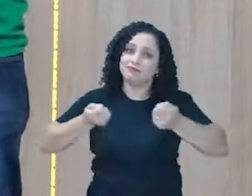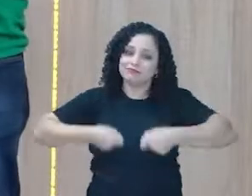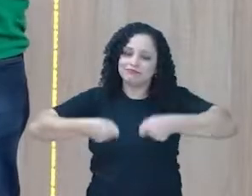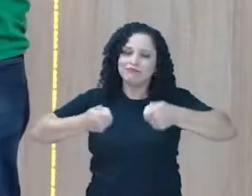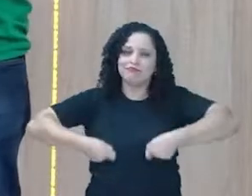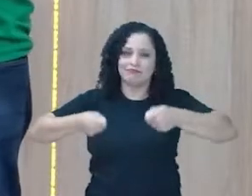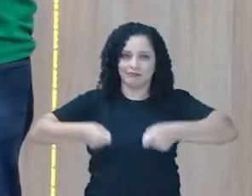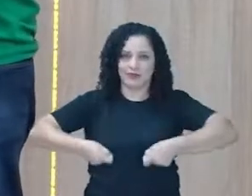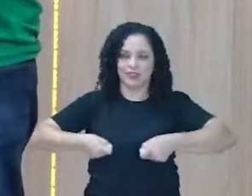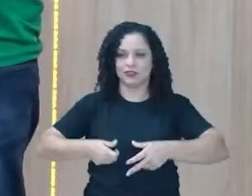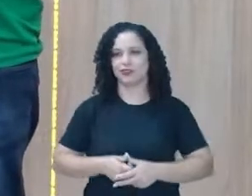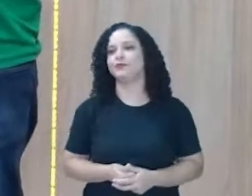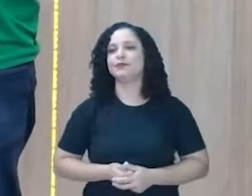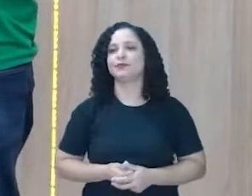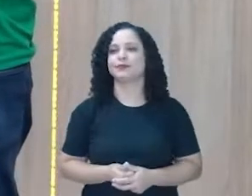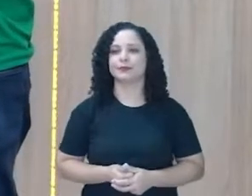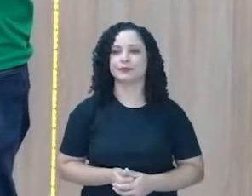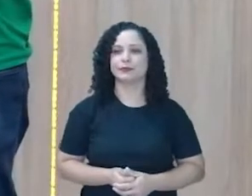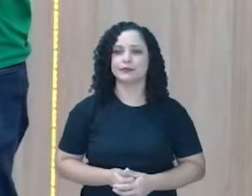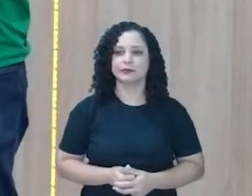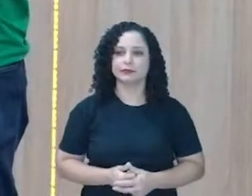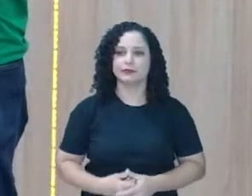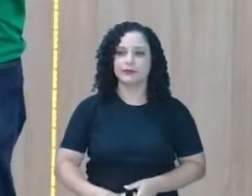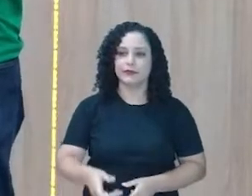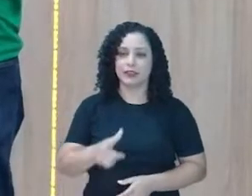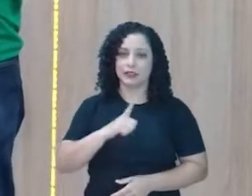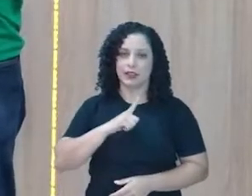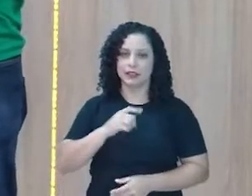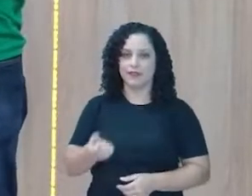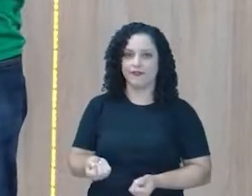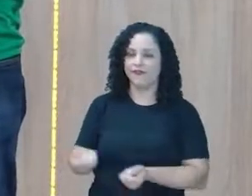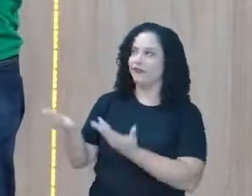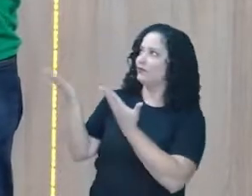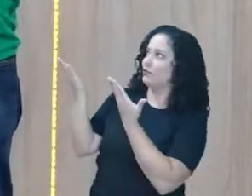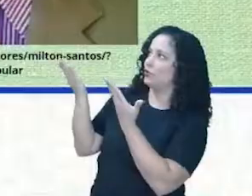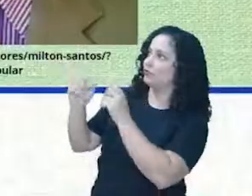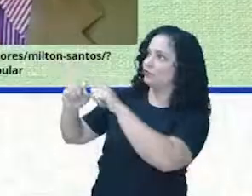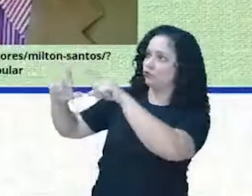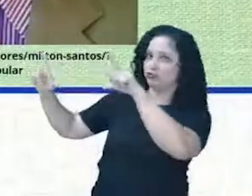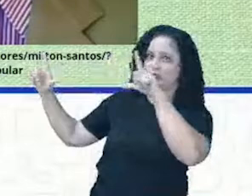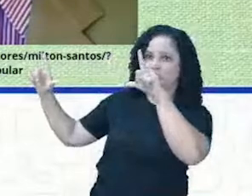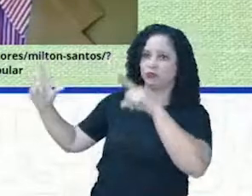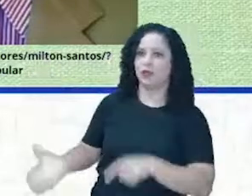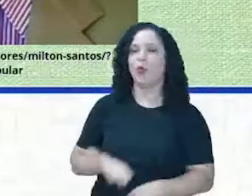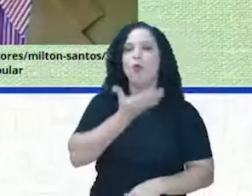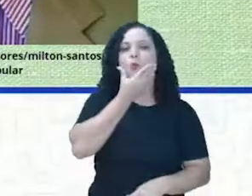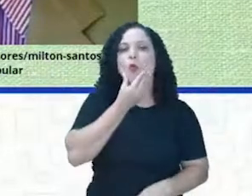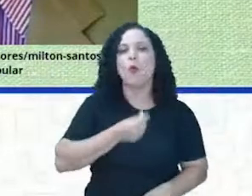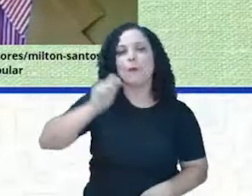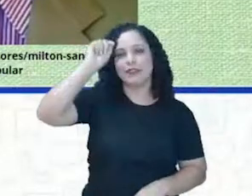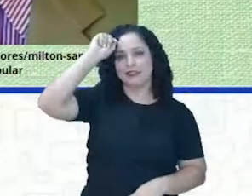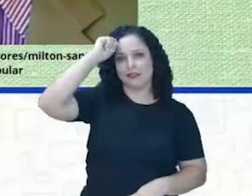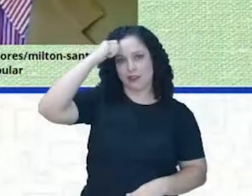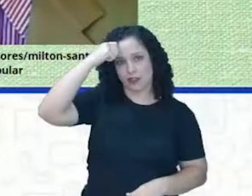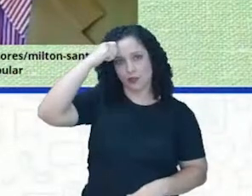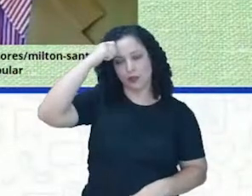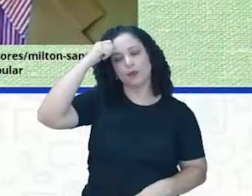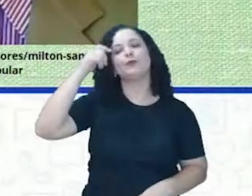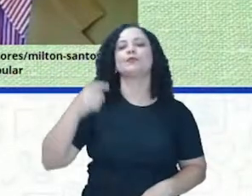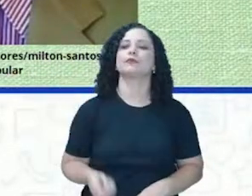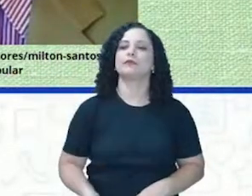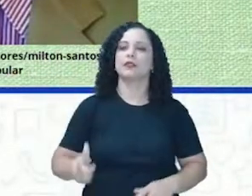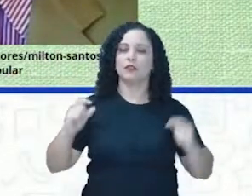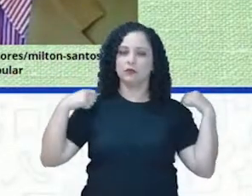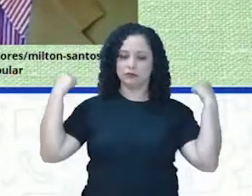tá bom? Seguinte, a gente tem aqui a foto, né, de um homem negro, né,